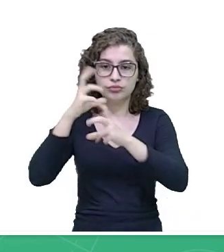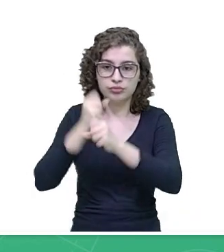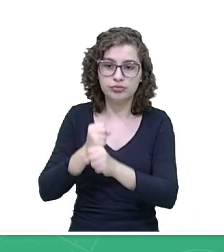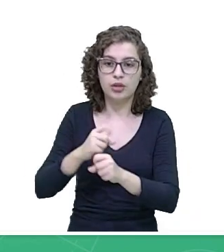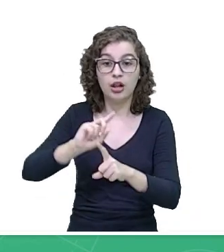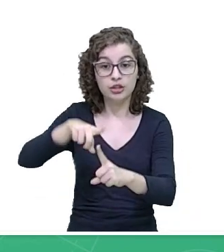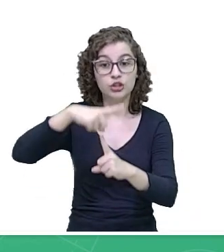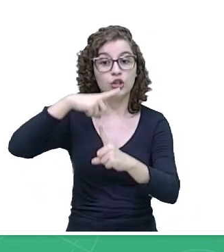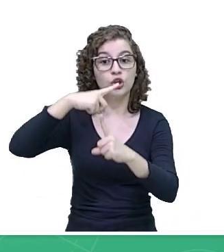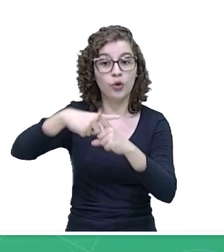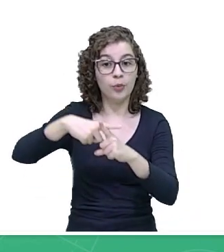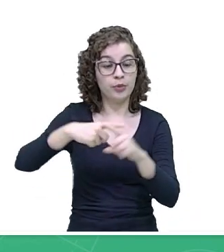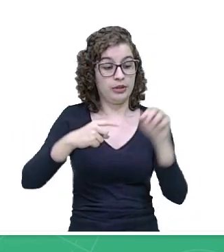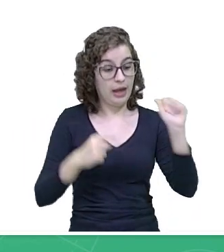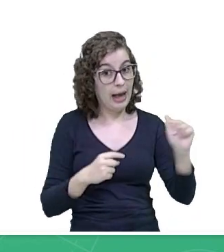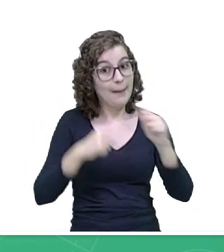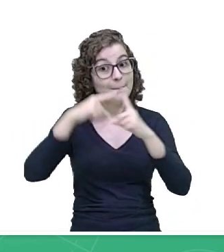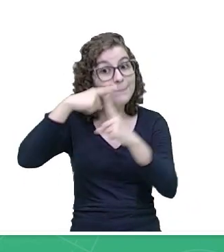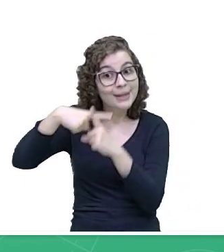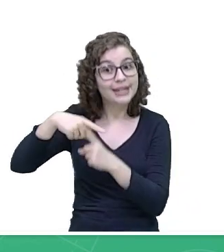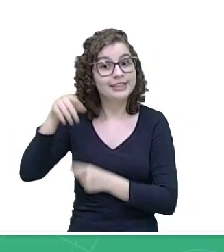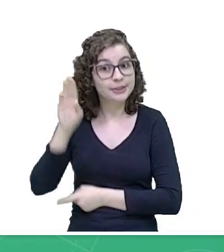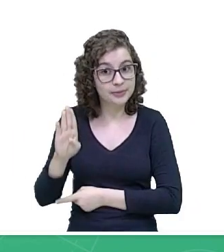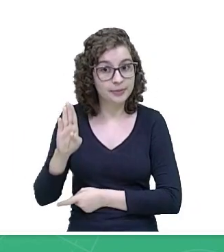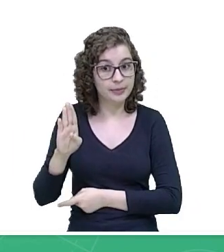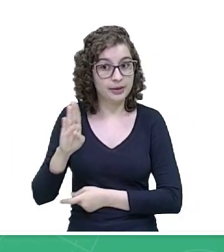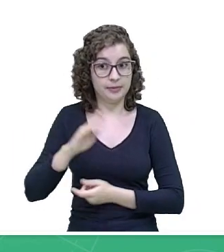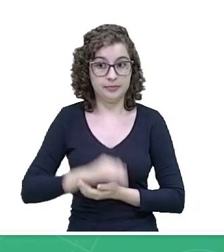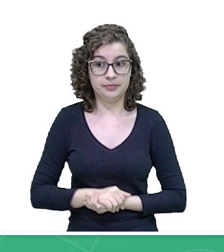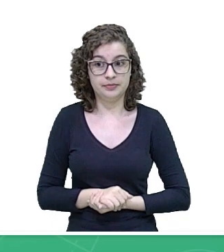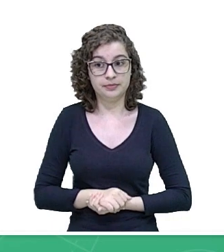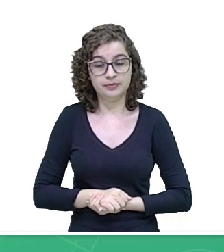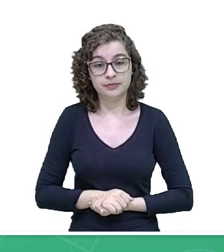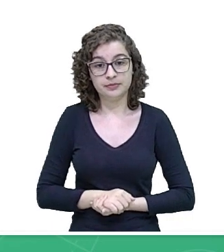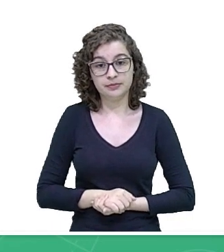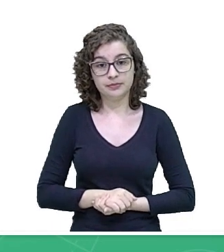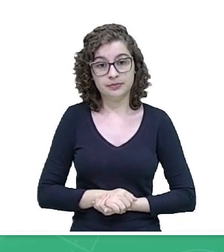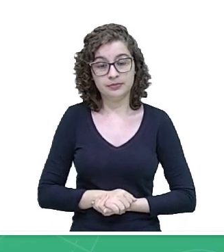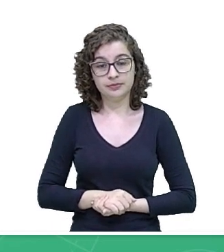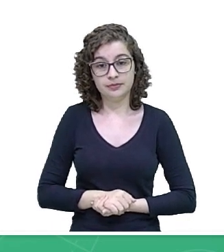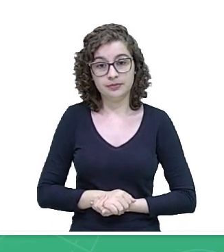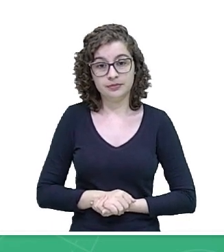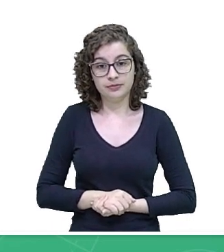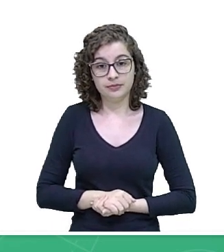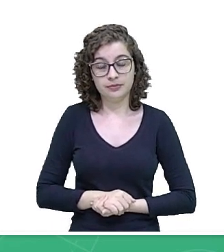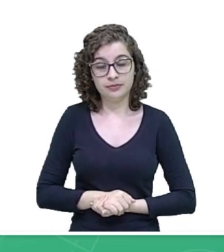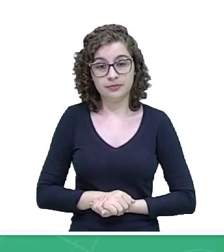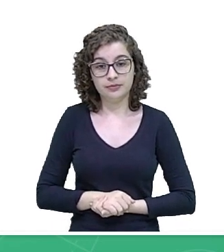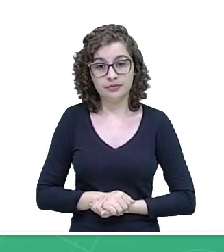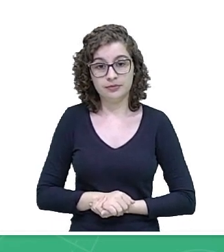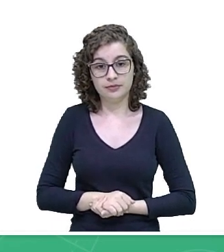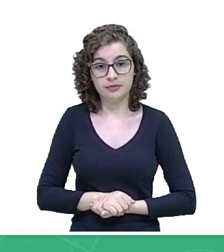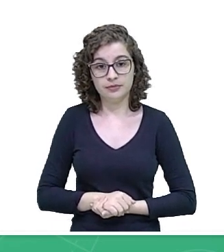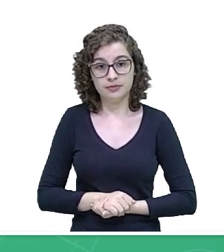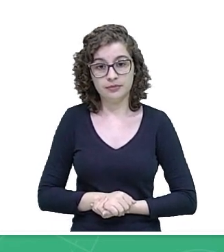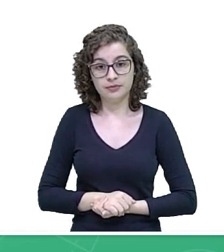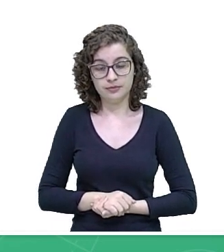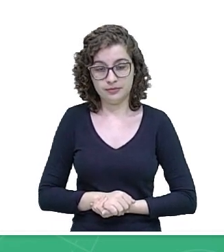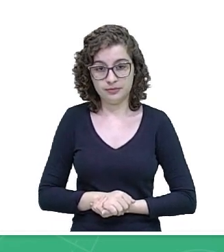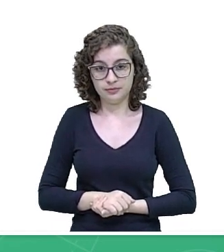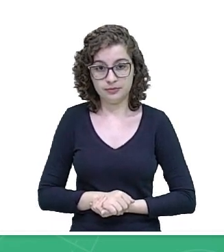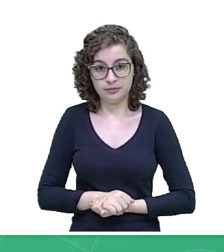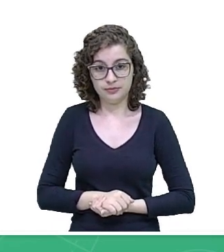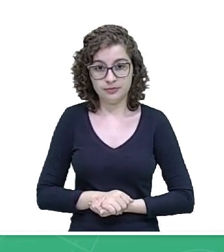só, matriz A e matriz B, né, matriz A mais a matriz B. Ele quer que nós façamos essa soma.